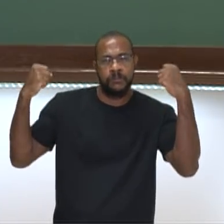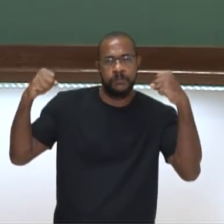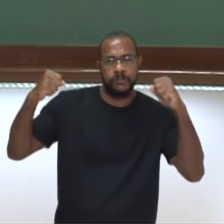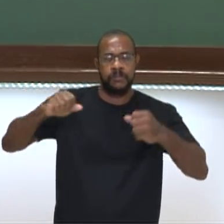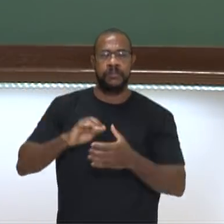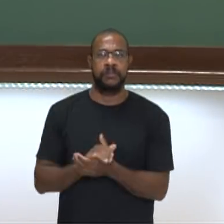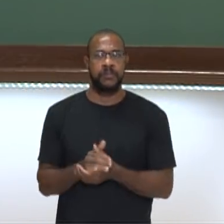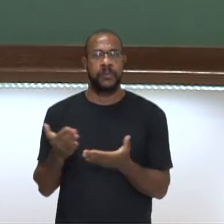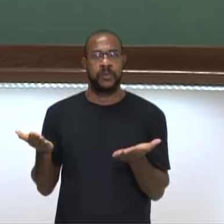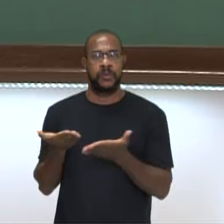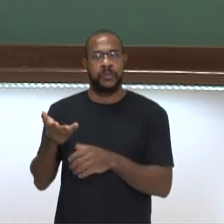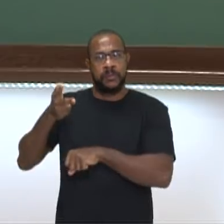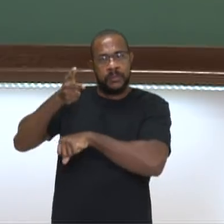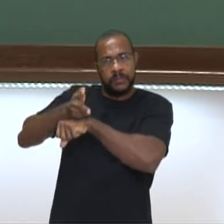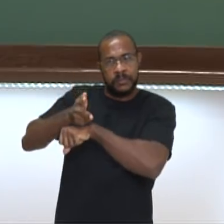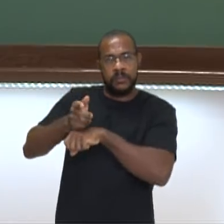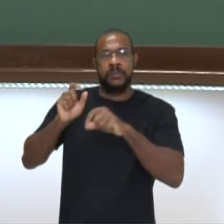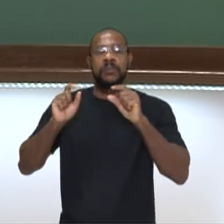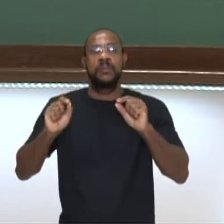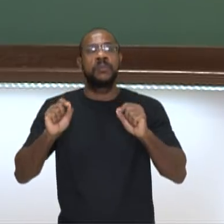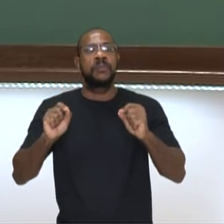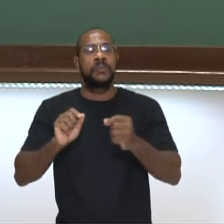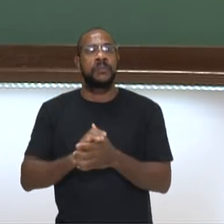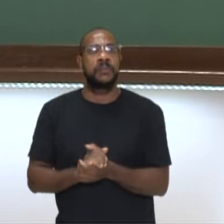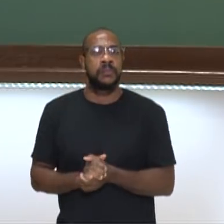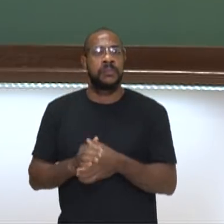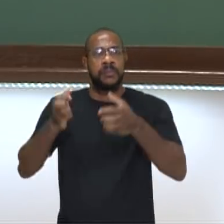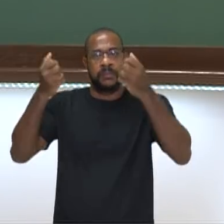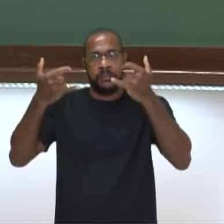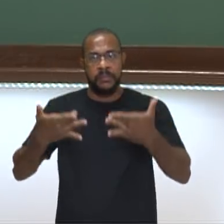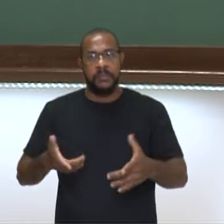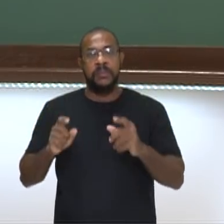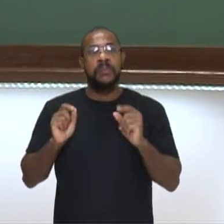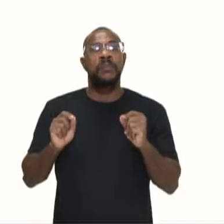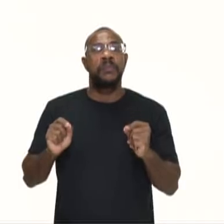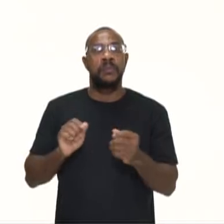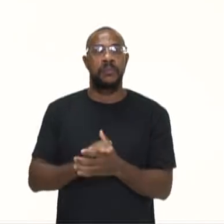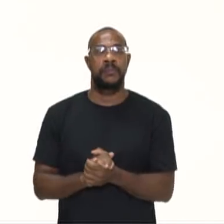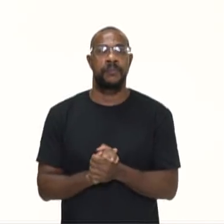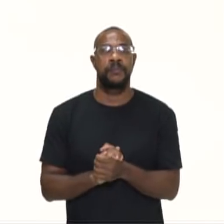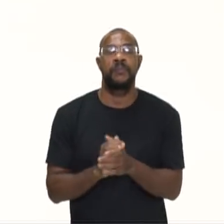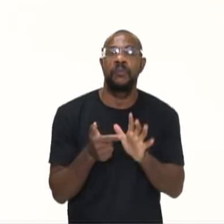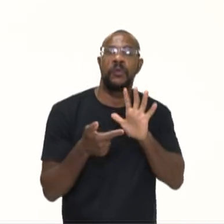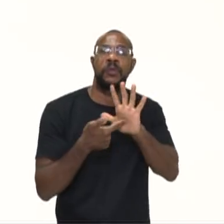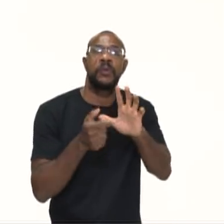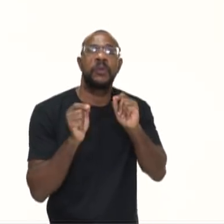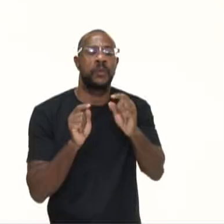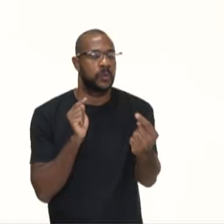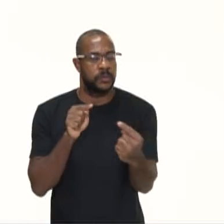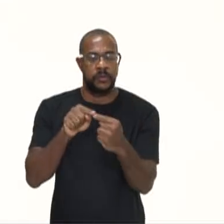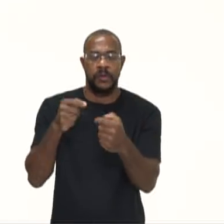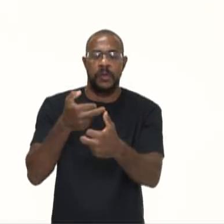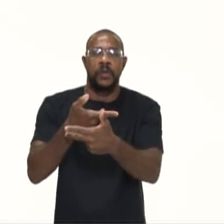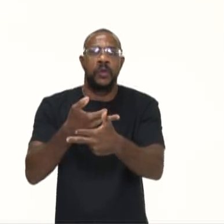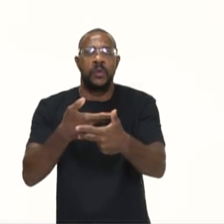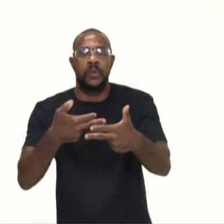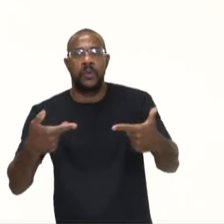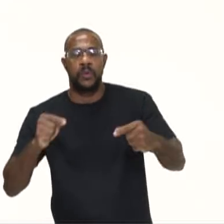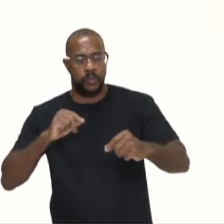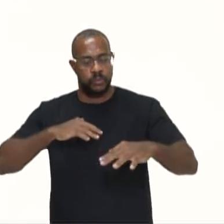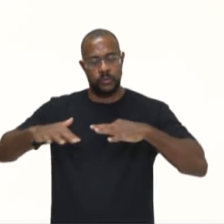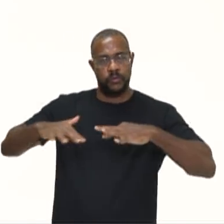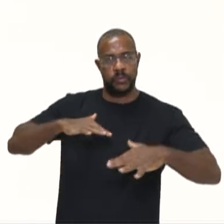nesse vídeo de hoje nós vamos tratar da identificação dos elementos do